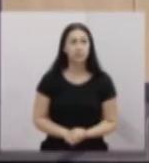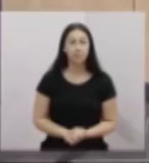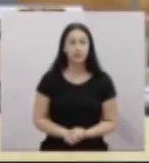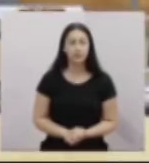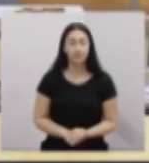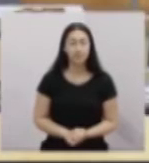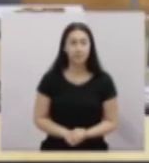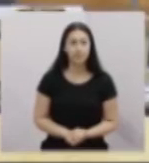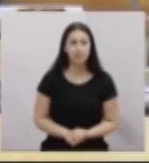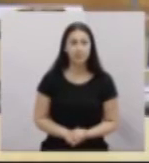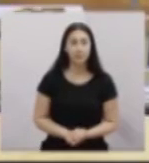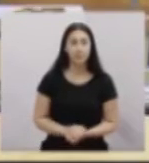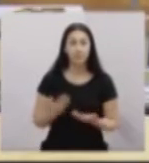instante